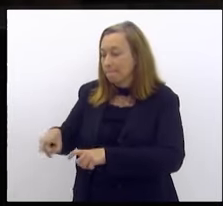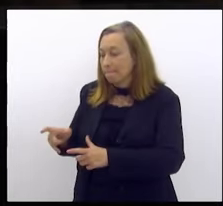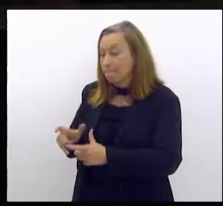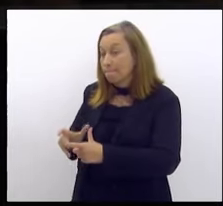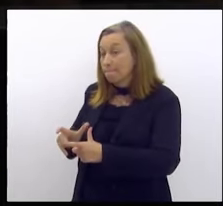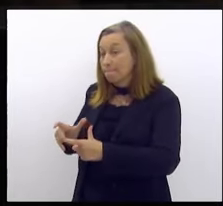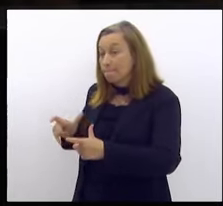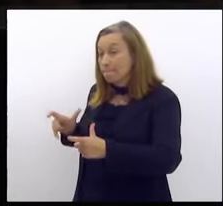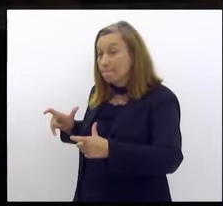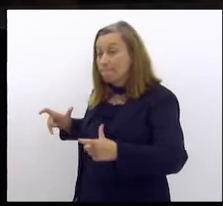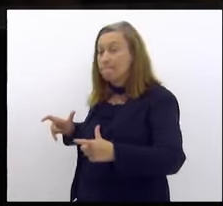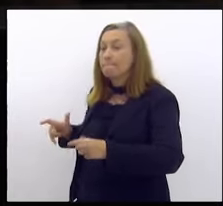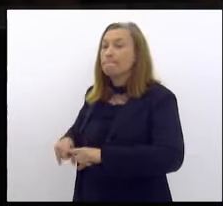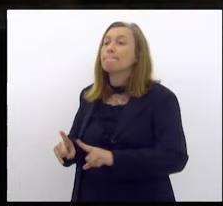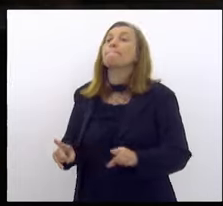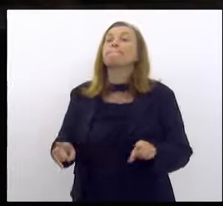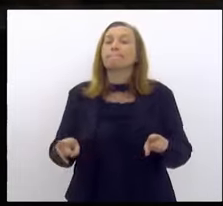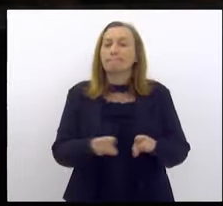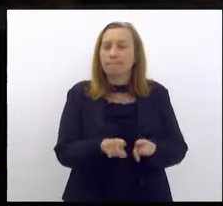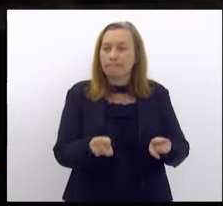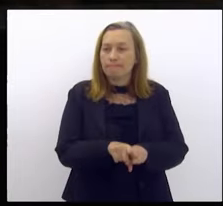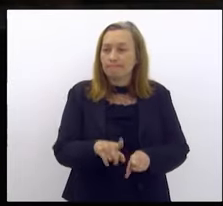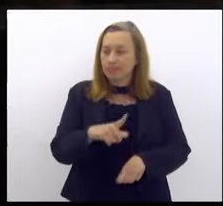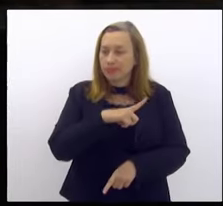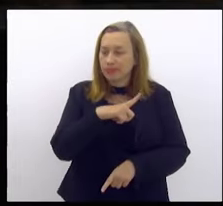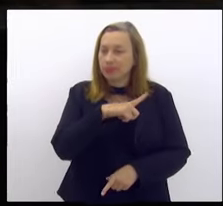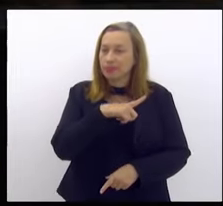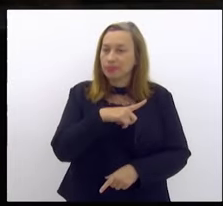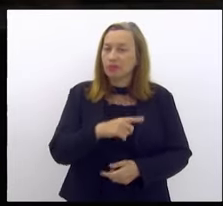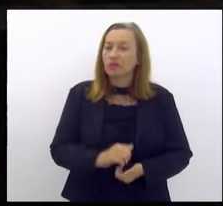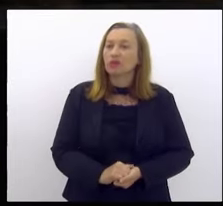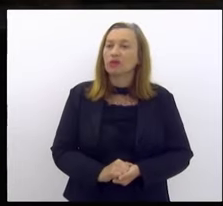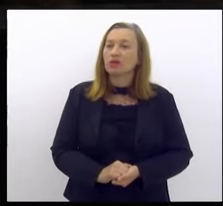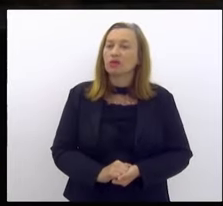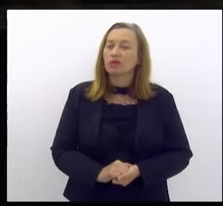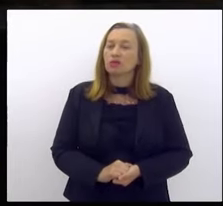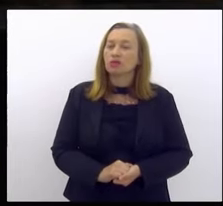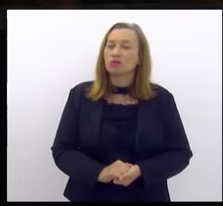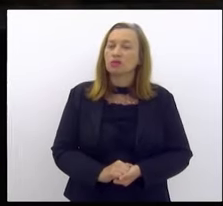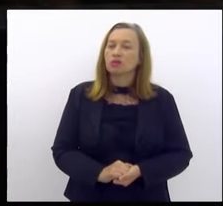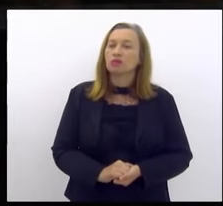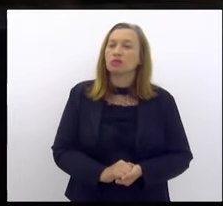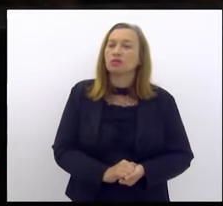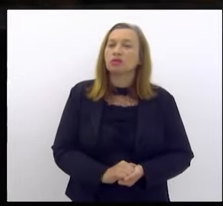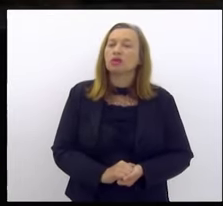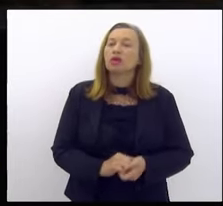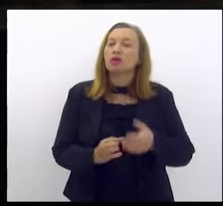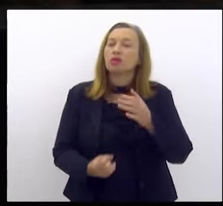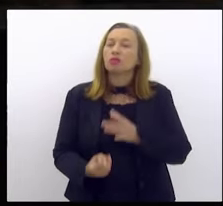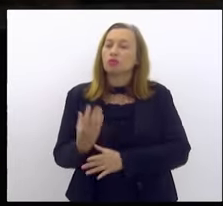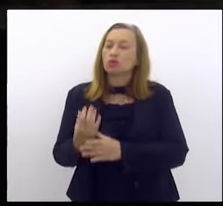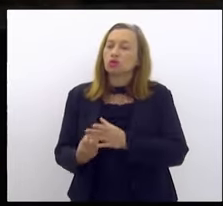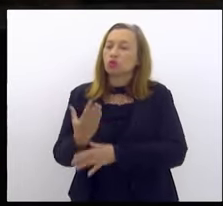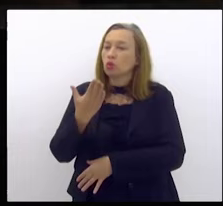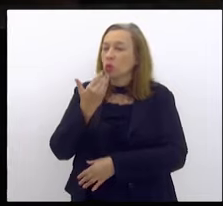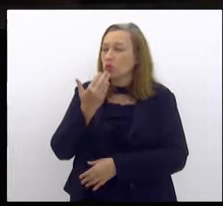extensa, mas a gente também tem nos grandes bolsões urbanos a produção de alimento. Então, são esses